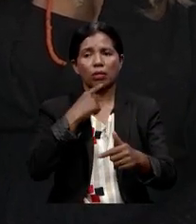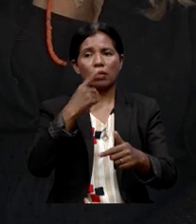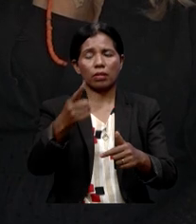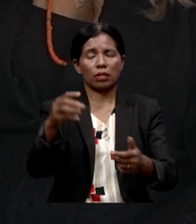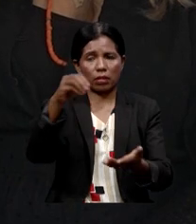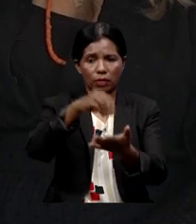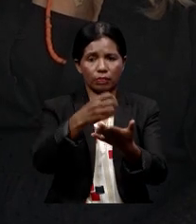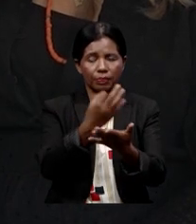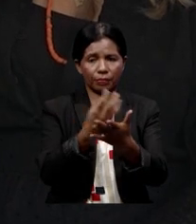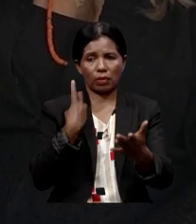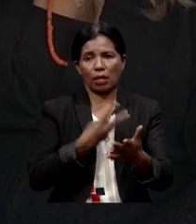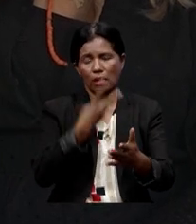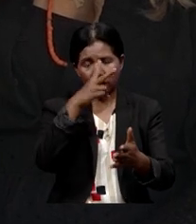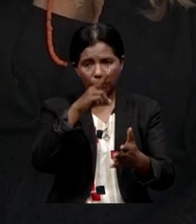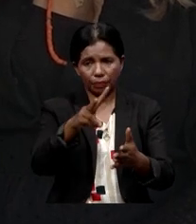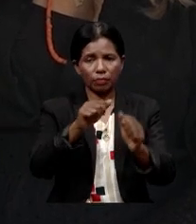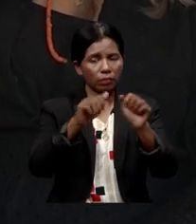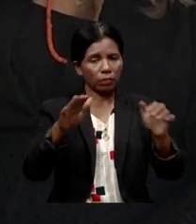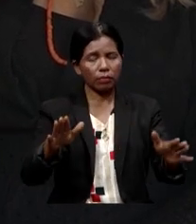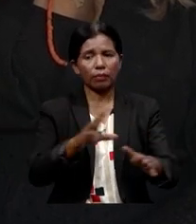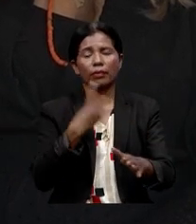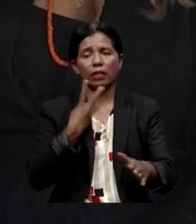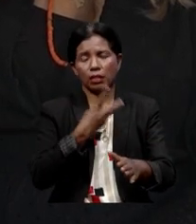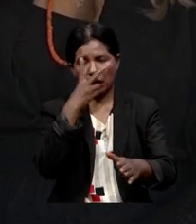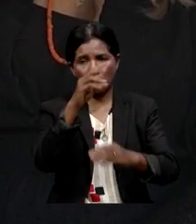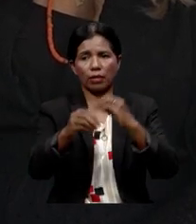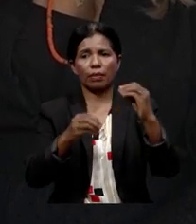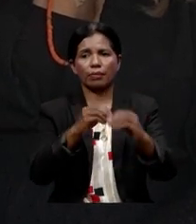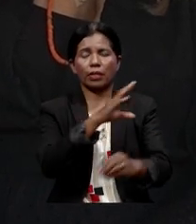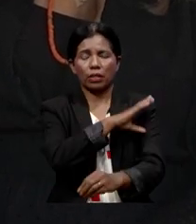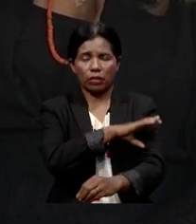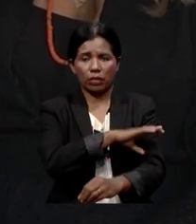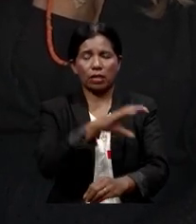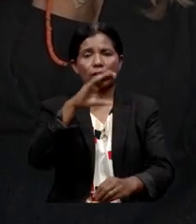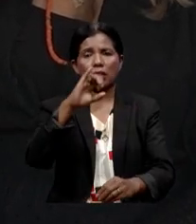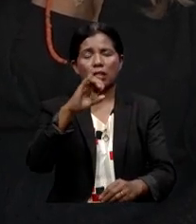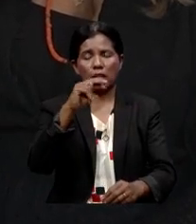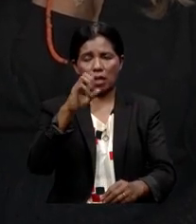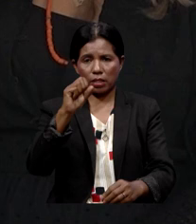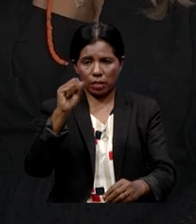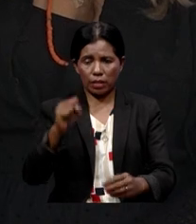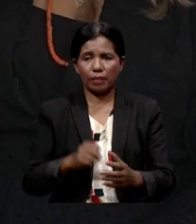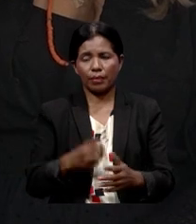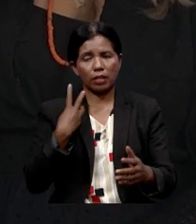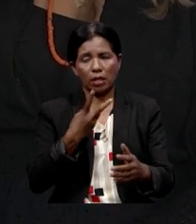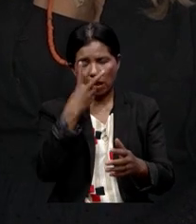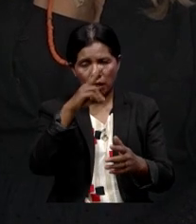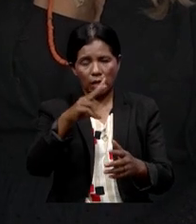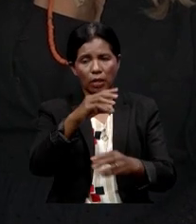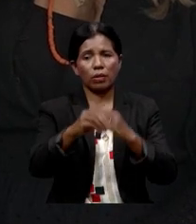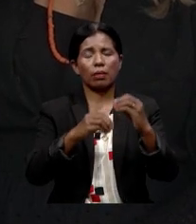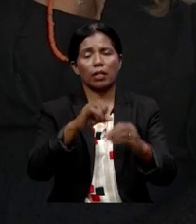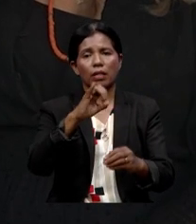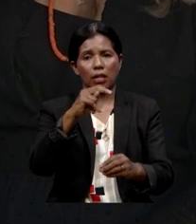subsetor, depois tarefas de subsetor administração central e tarefas de segurança social. Nian. Itare katak ba segurança social ni